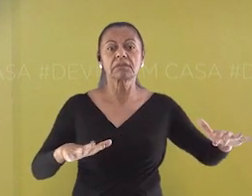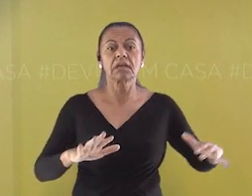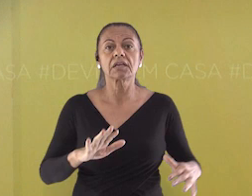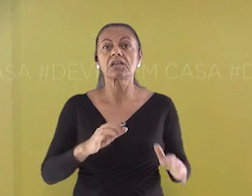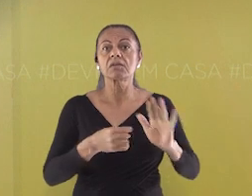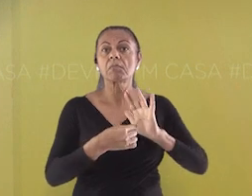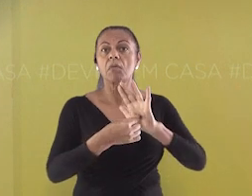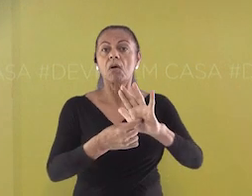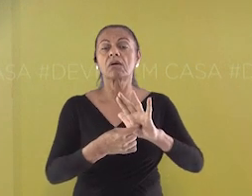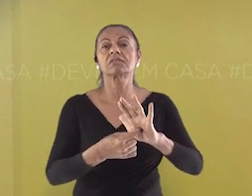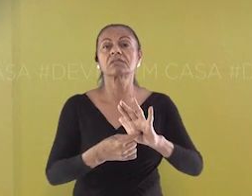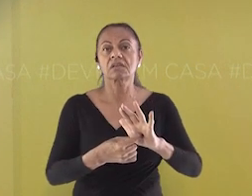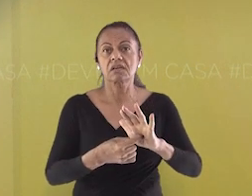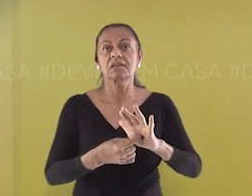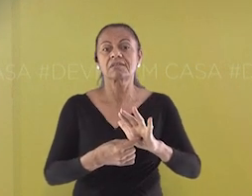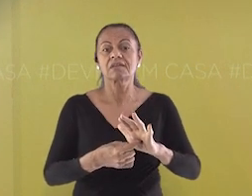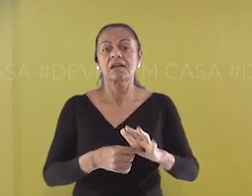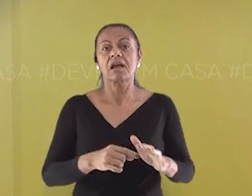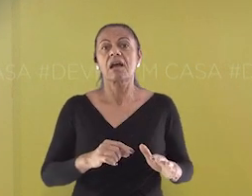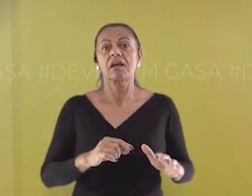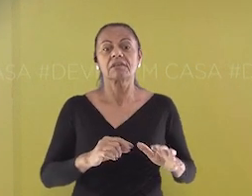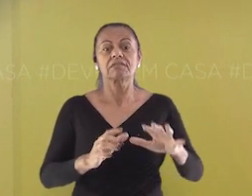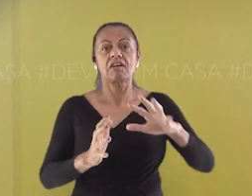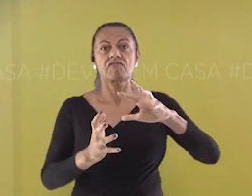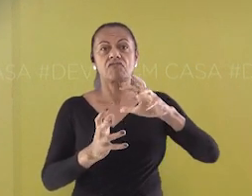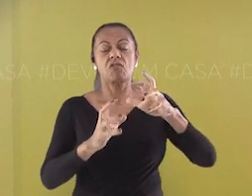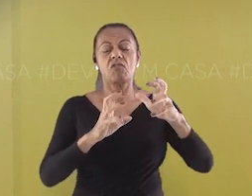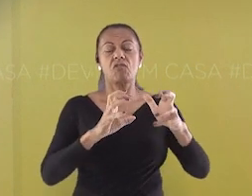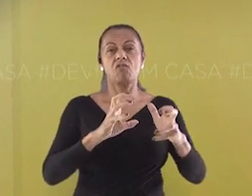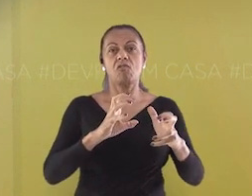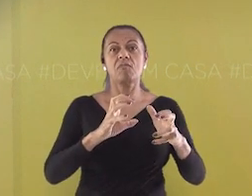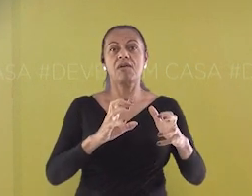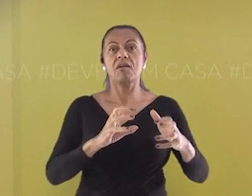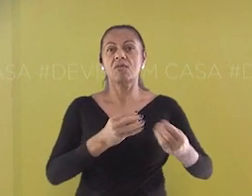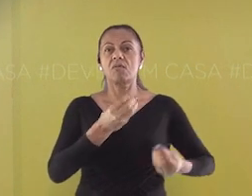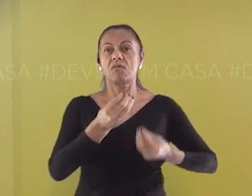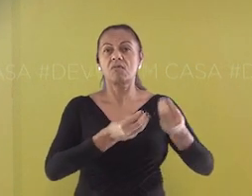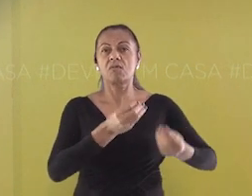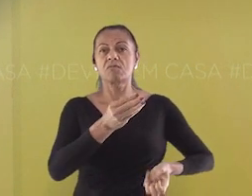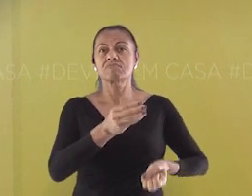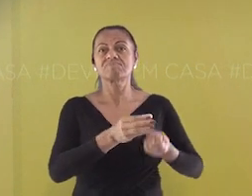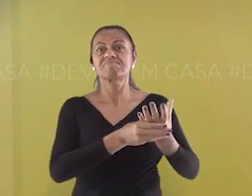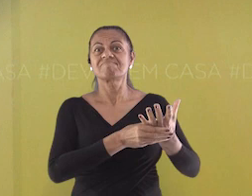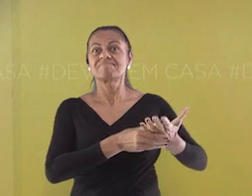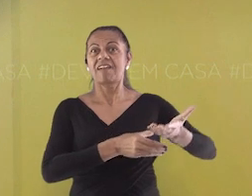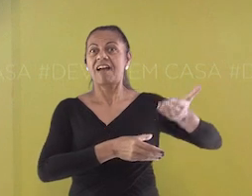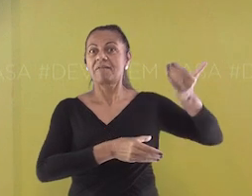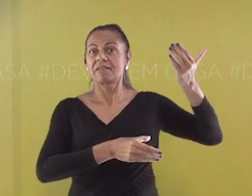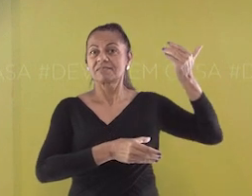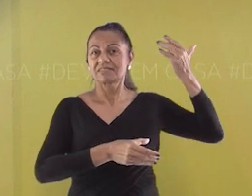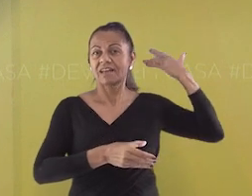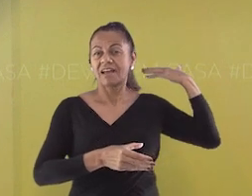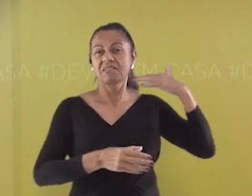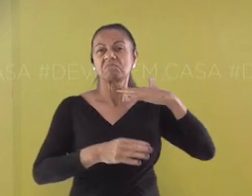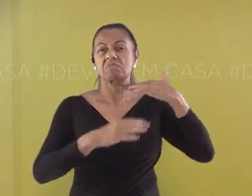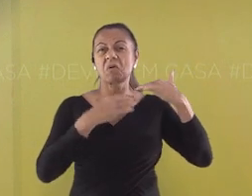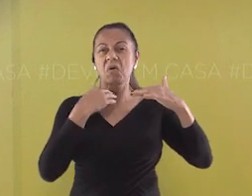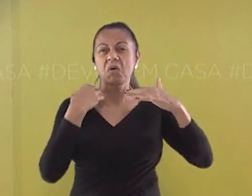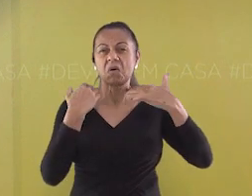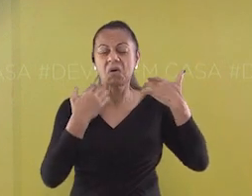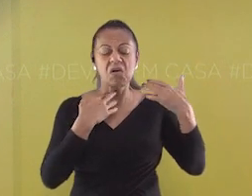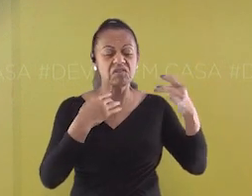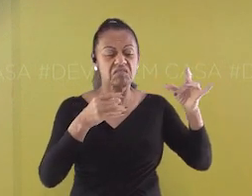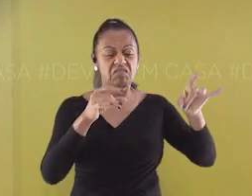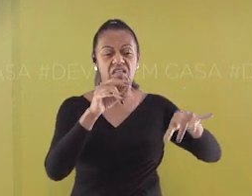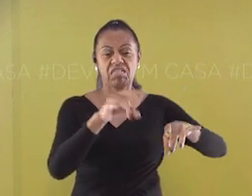e que indica suas formas primitivas, ou seja, fósseis são todas as marcas,